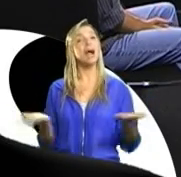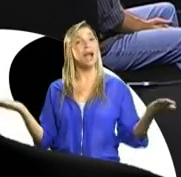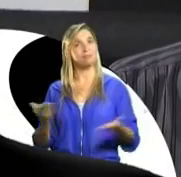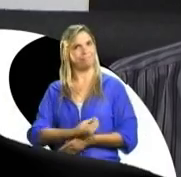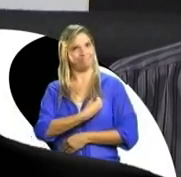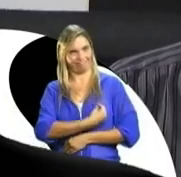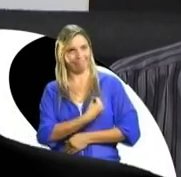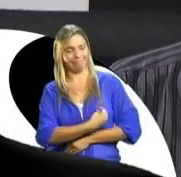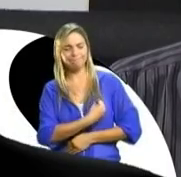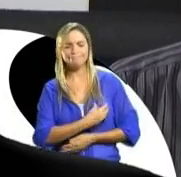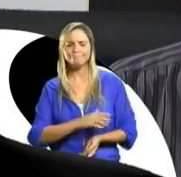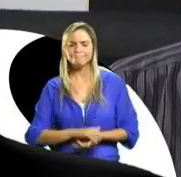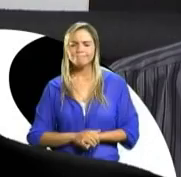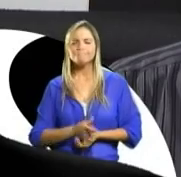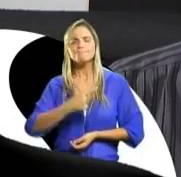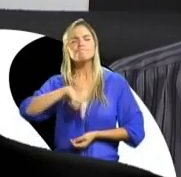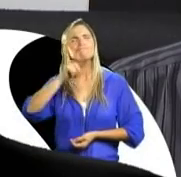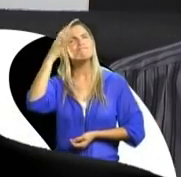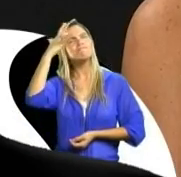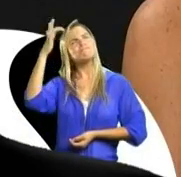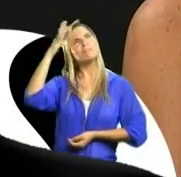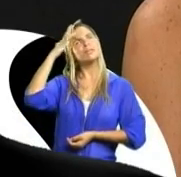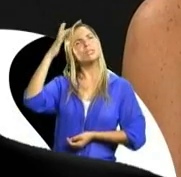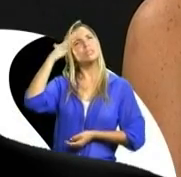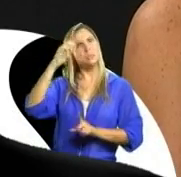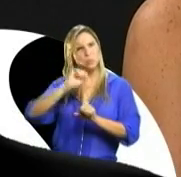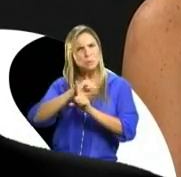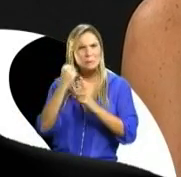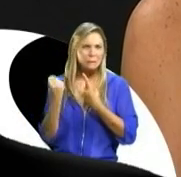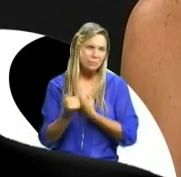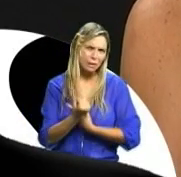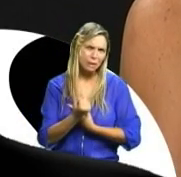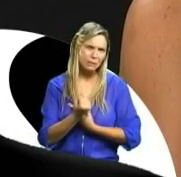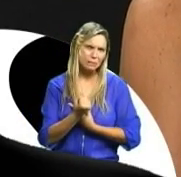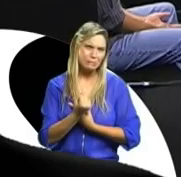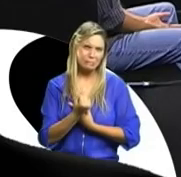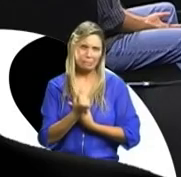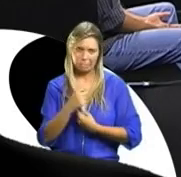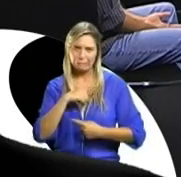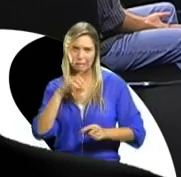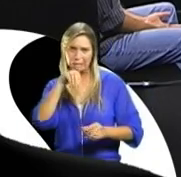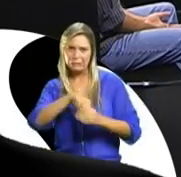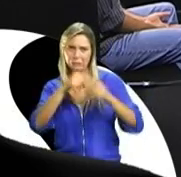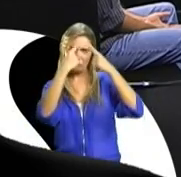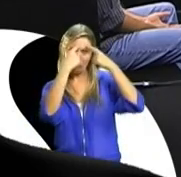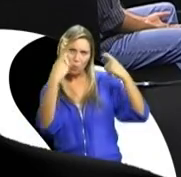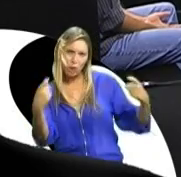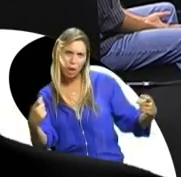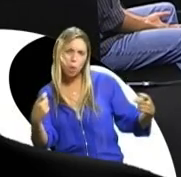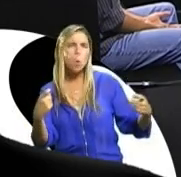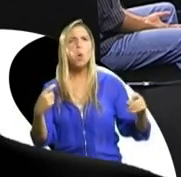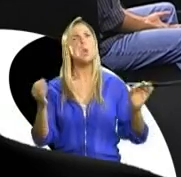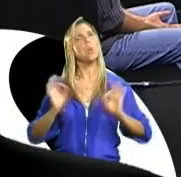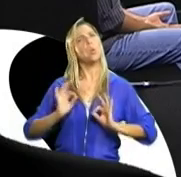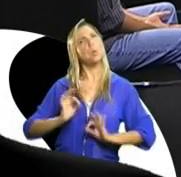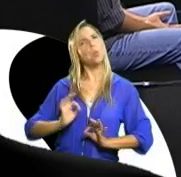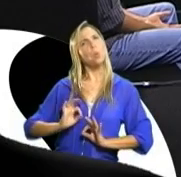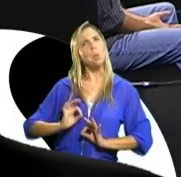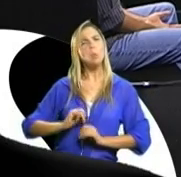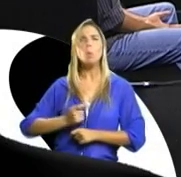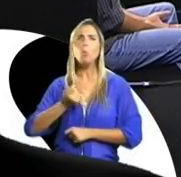podemos imaginar que nossa sociedade ela estaria mais violenta ou menos violenta, se a